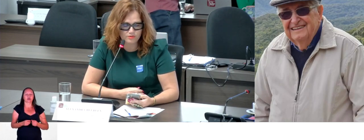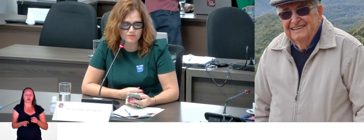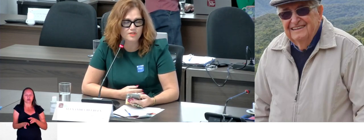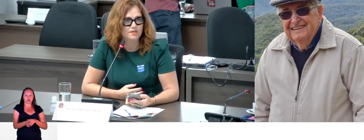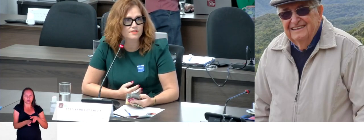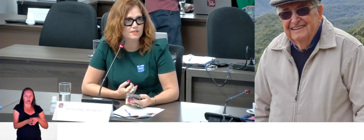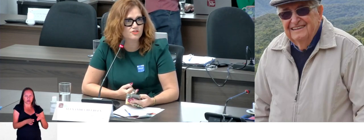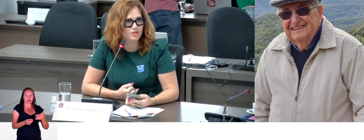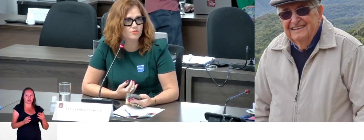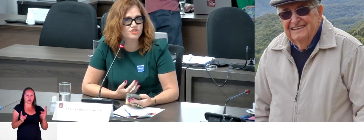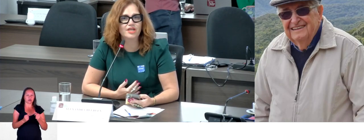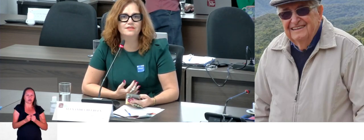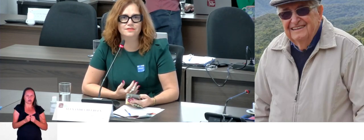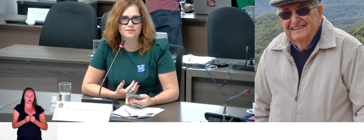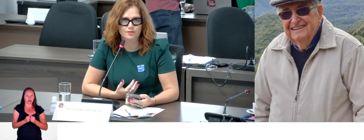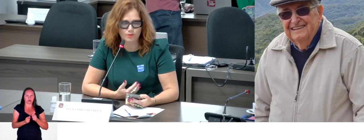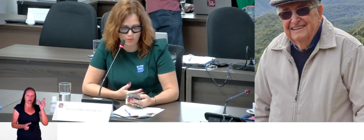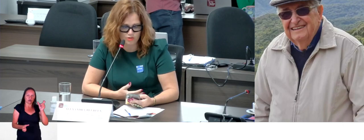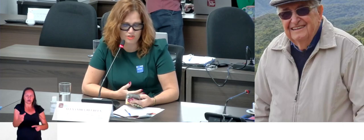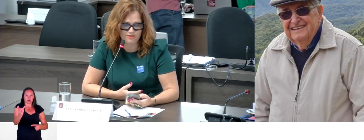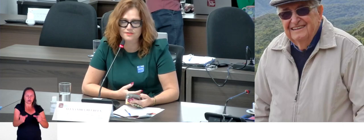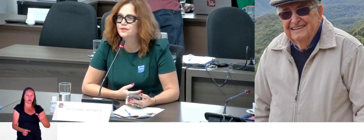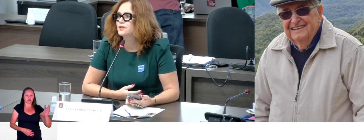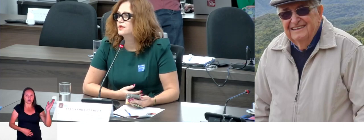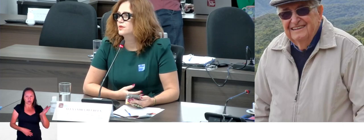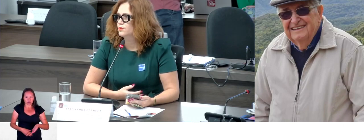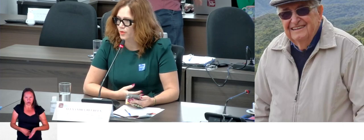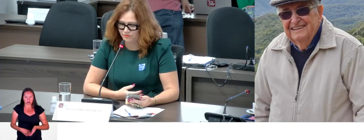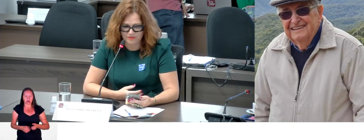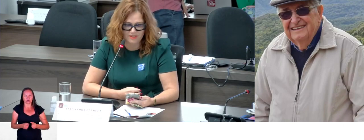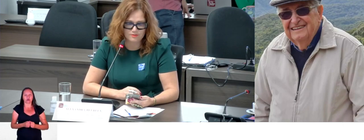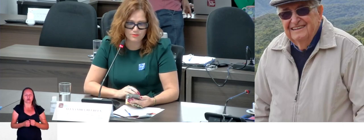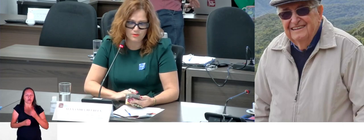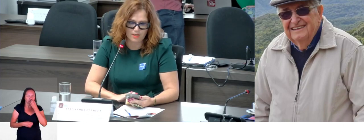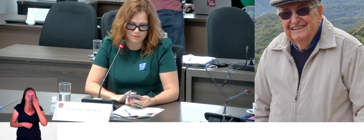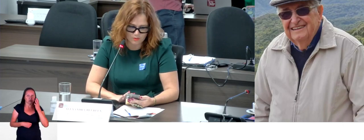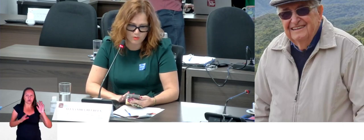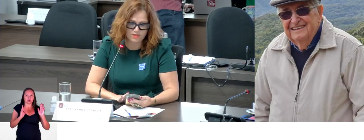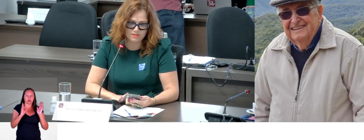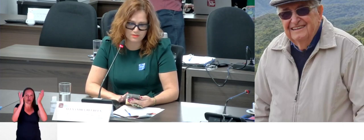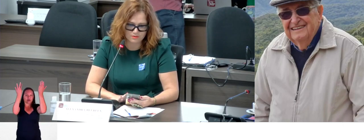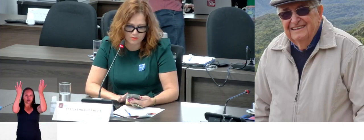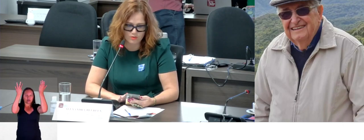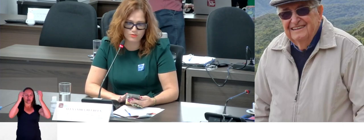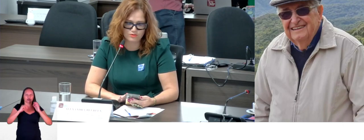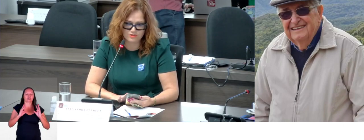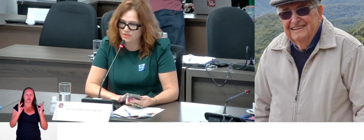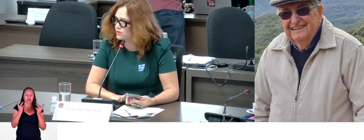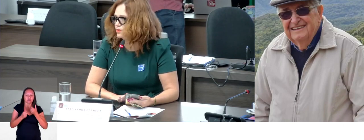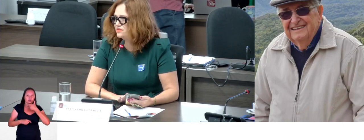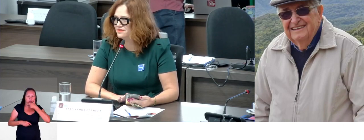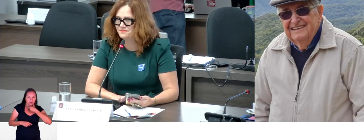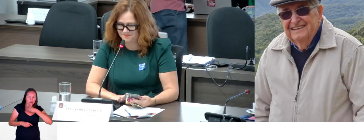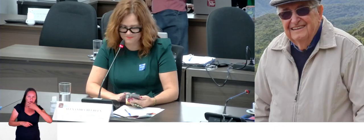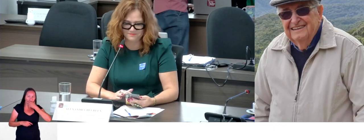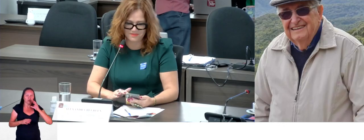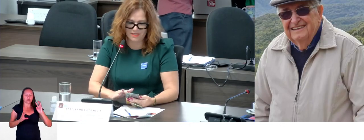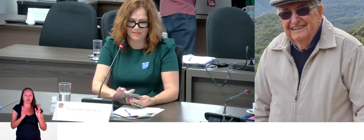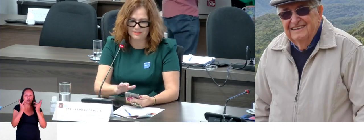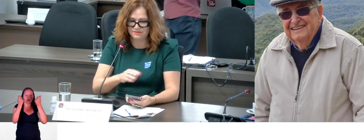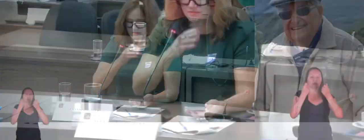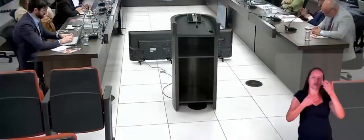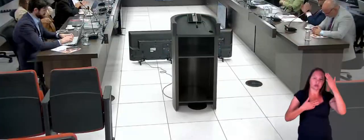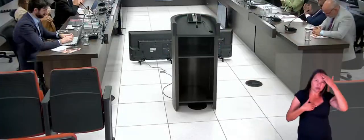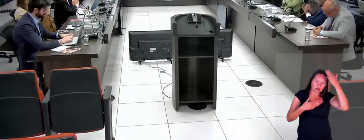públicos sejamos gente hoje bom evento a todas todos e todes